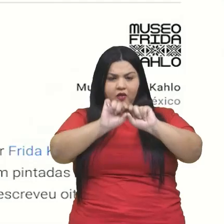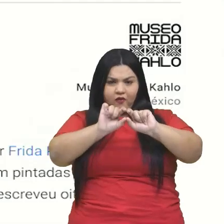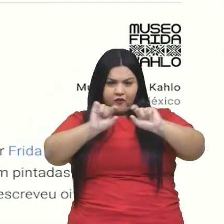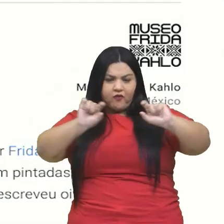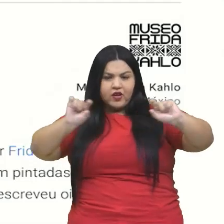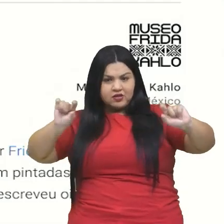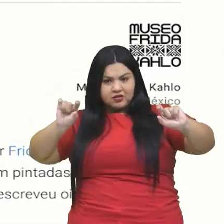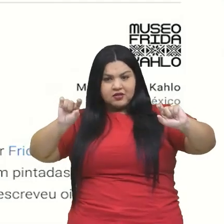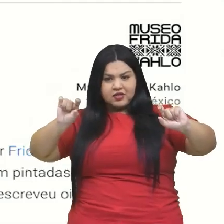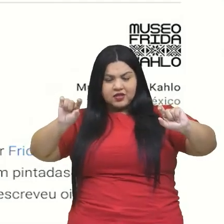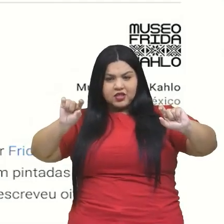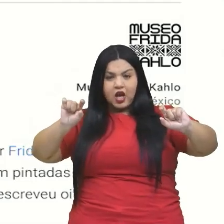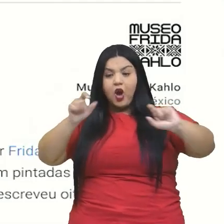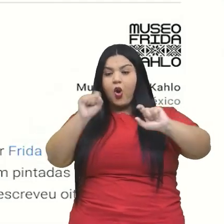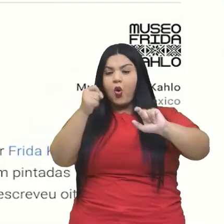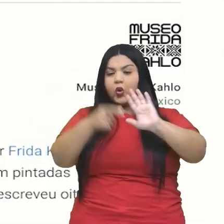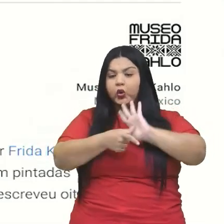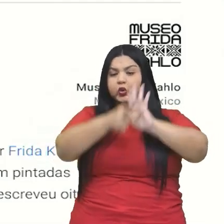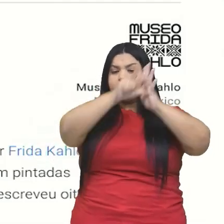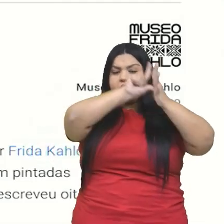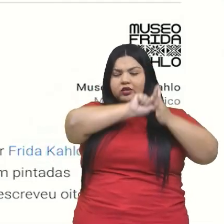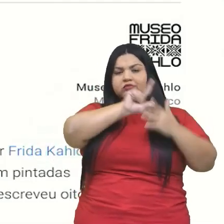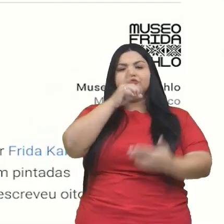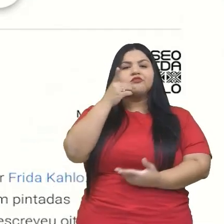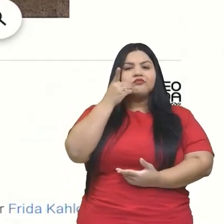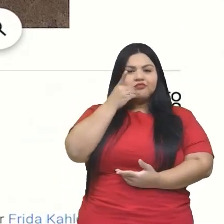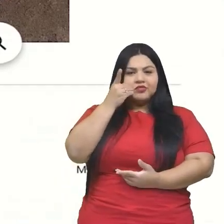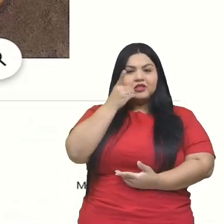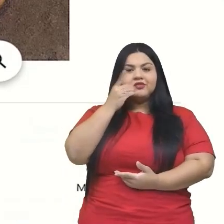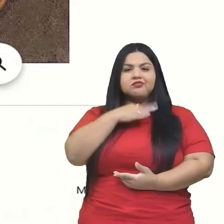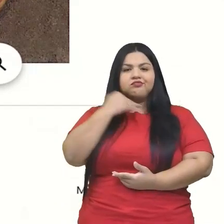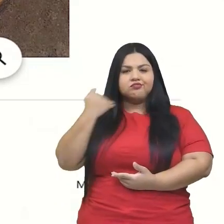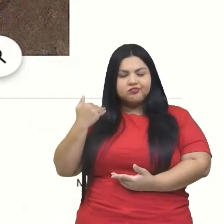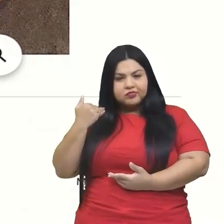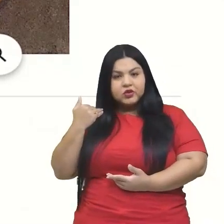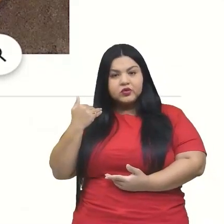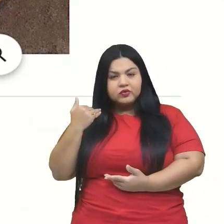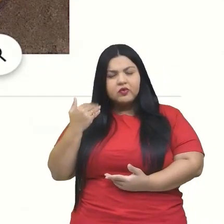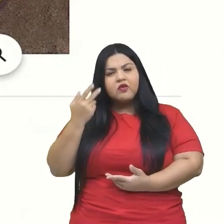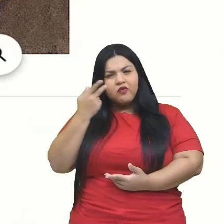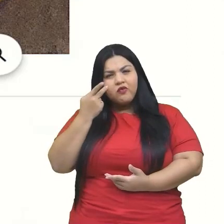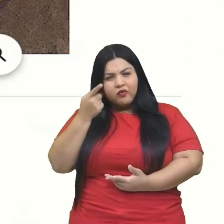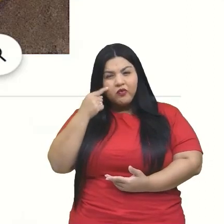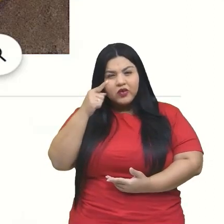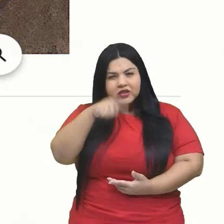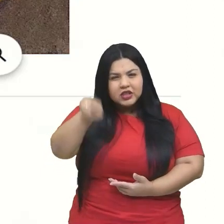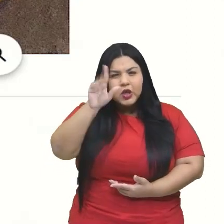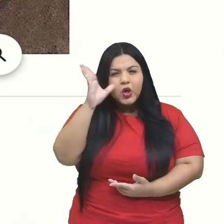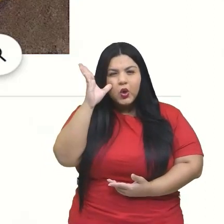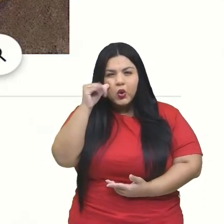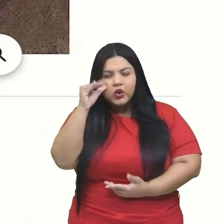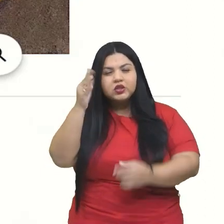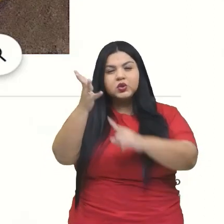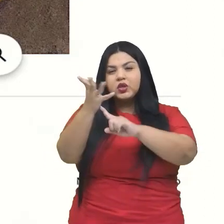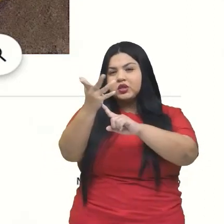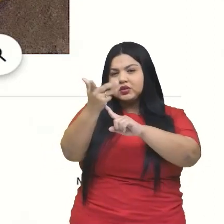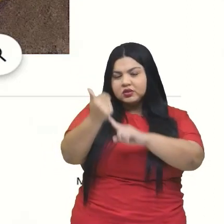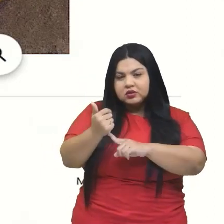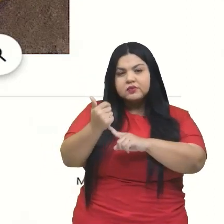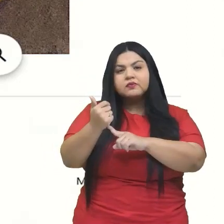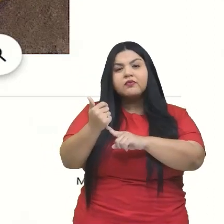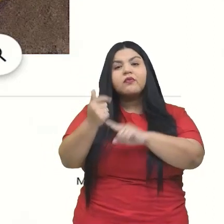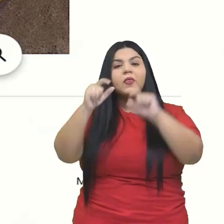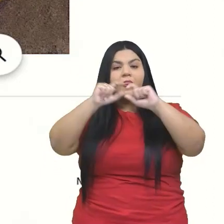escreveu 8 dias antes de falecer, não é? Então, você que é curioso de arte, né, essa